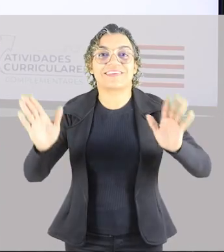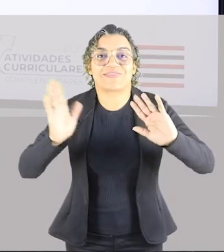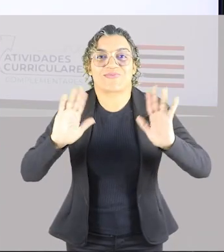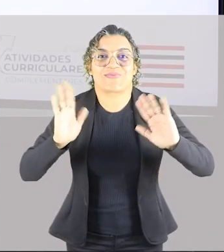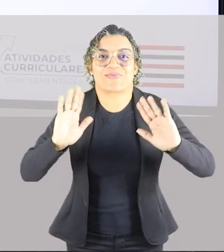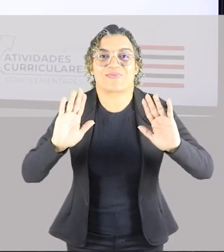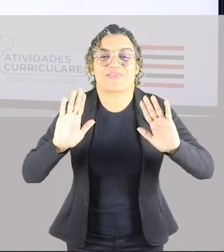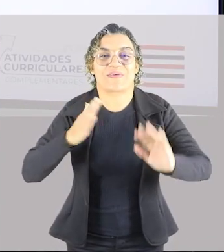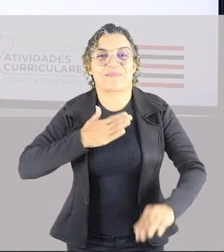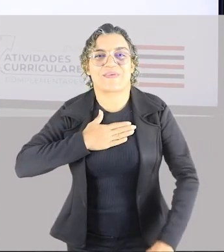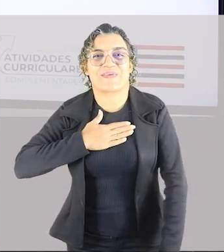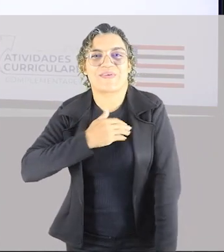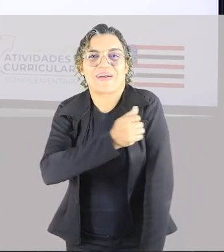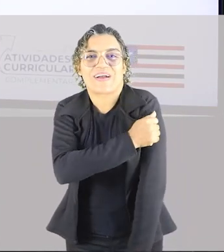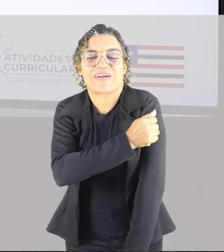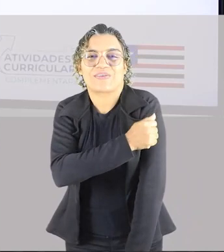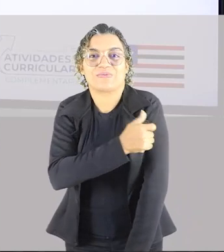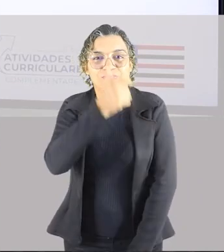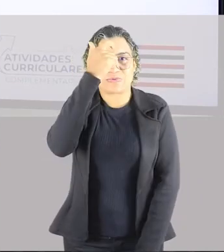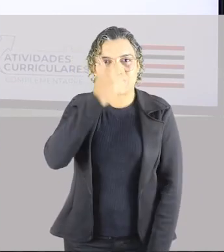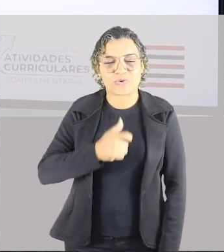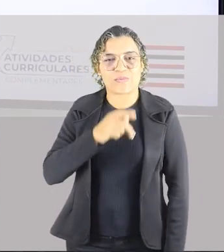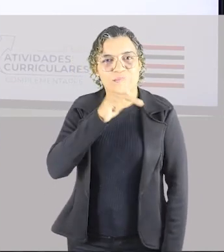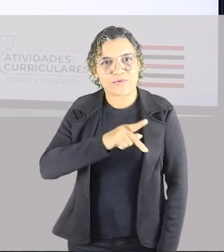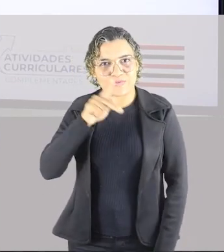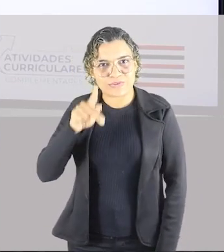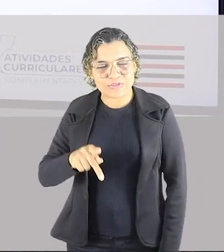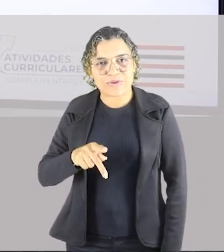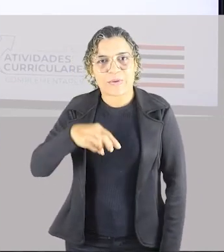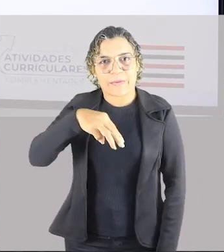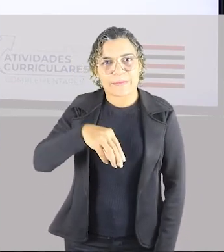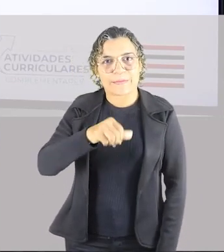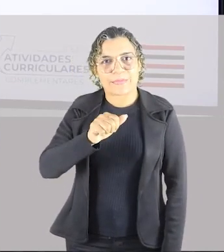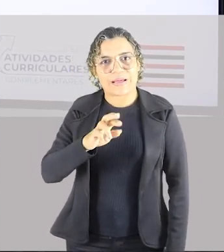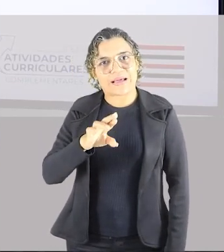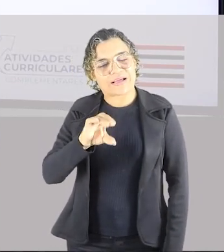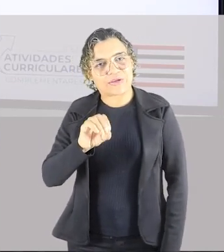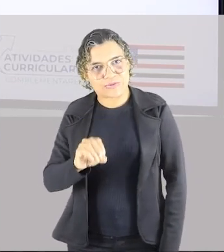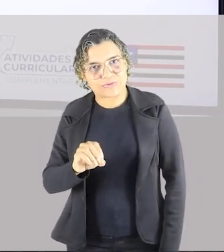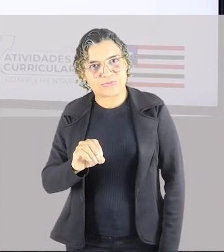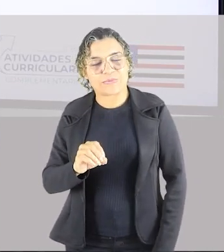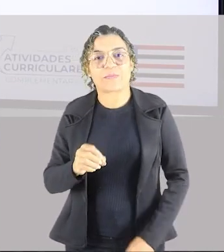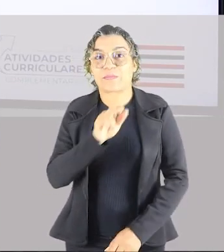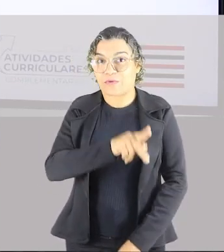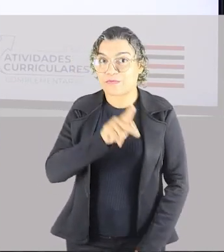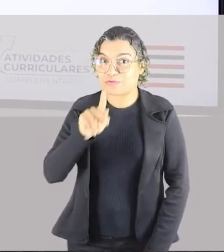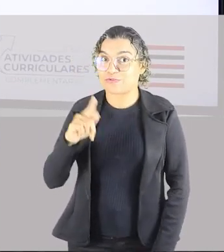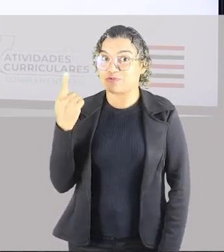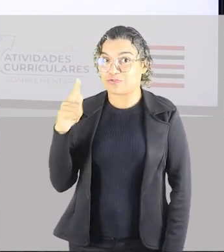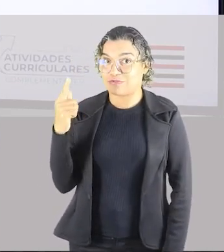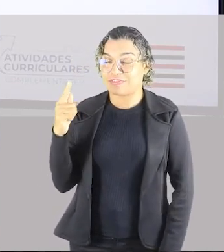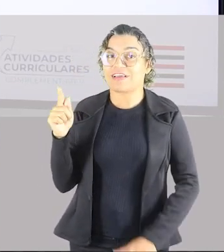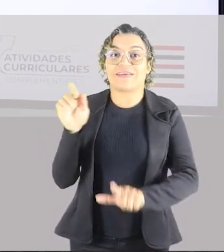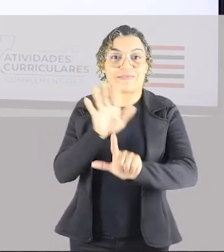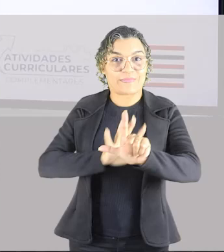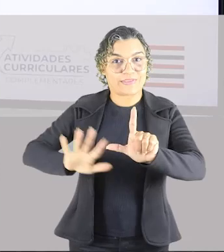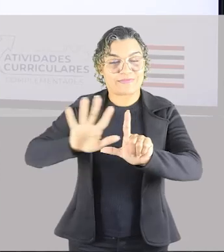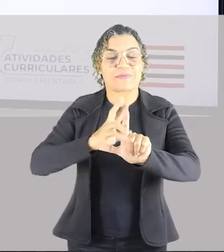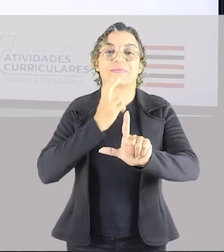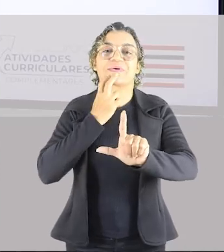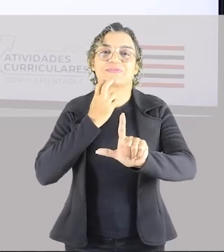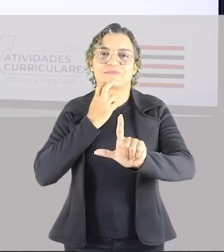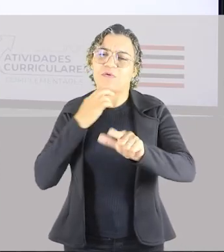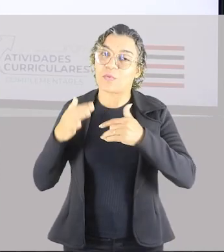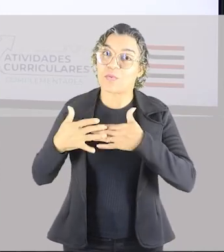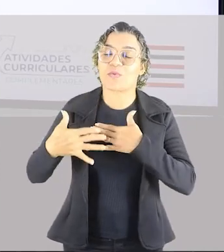Salve, salve, meu estudante! Professor Marcos Vinícius da área, teu professor de Geografia da plataforma Gonçalves Dias, para